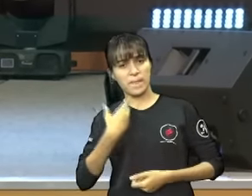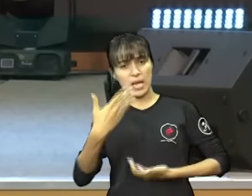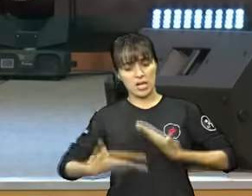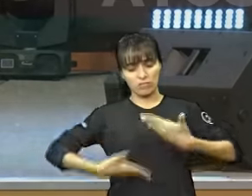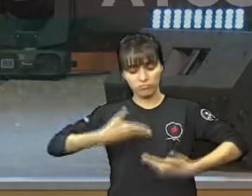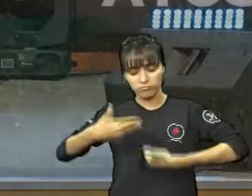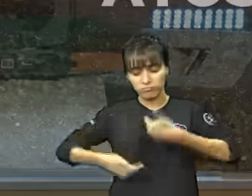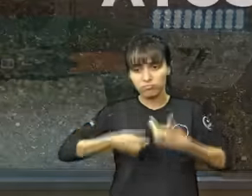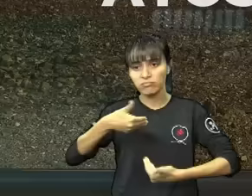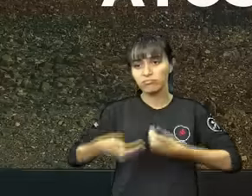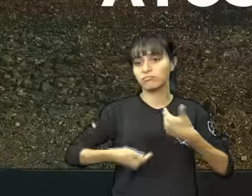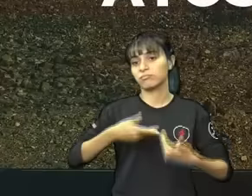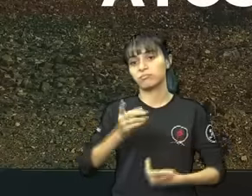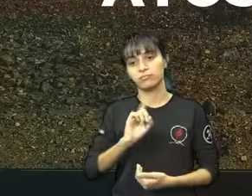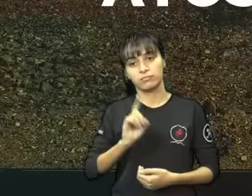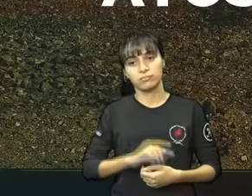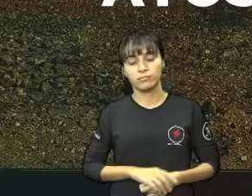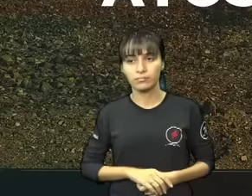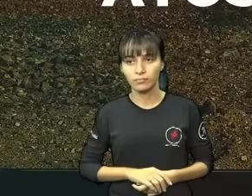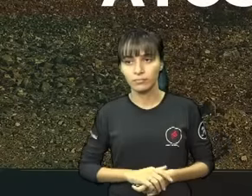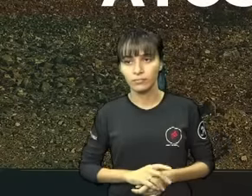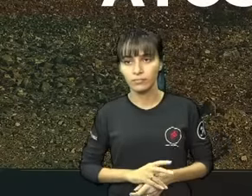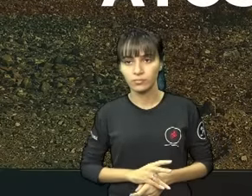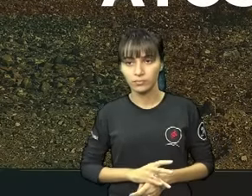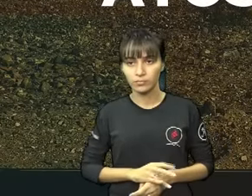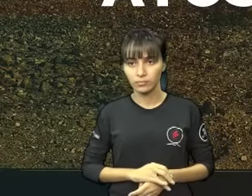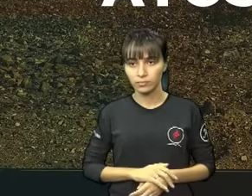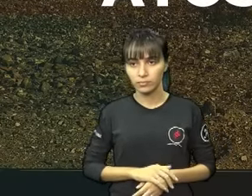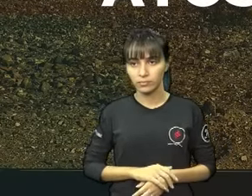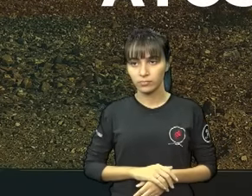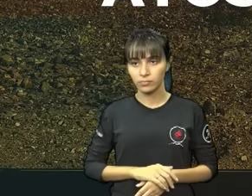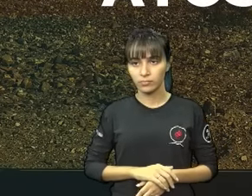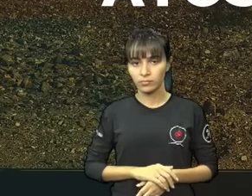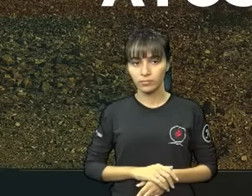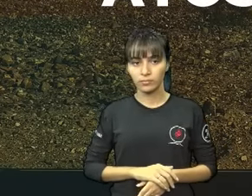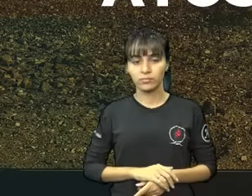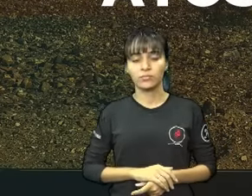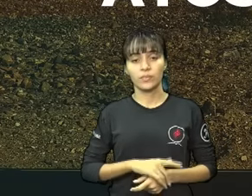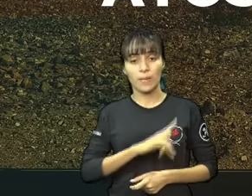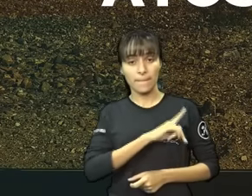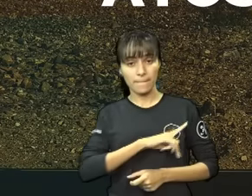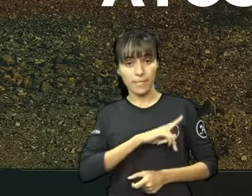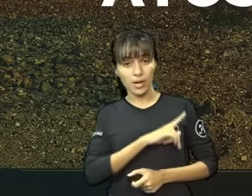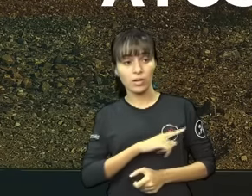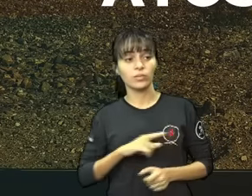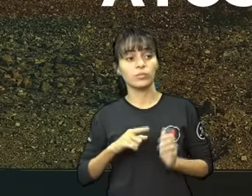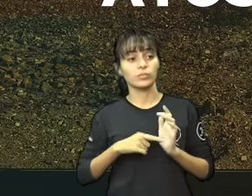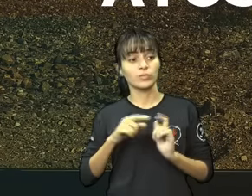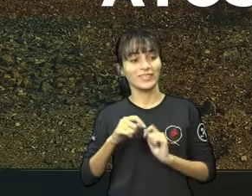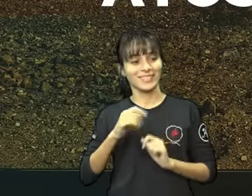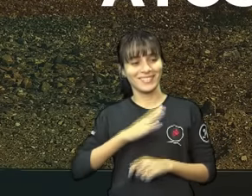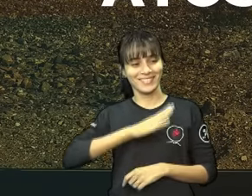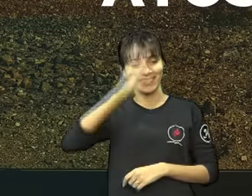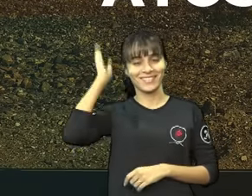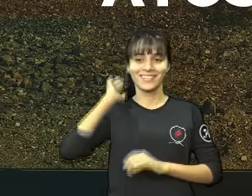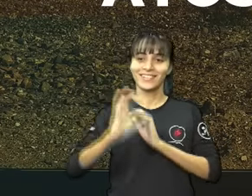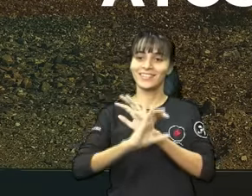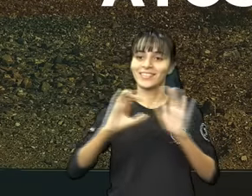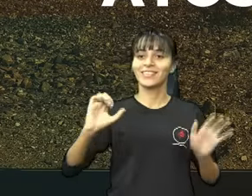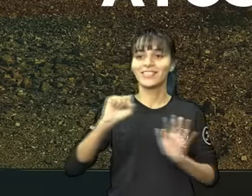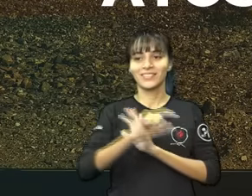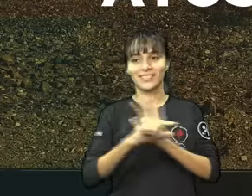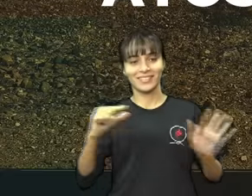natureza e o apóstolo Paulo ele diz Em Romanos Capítulo 8